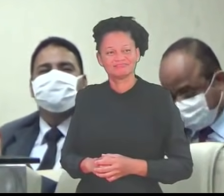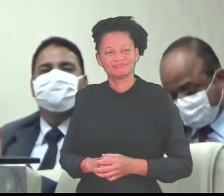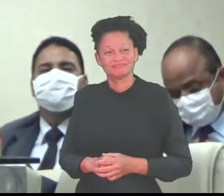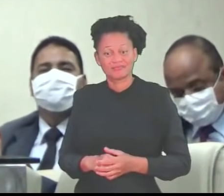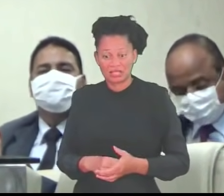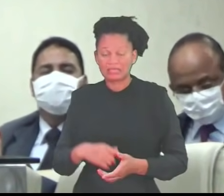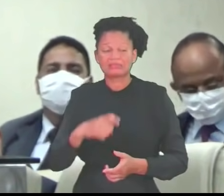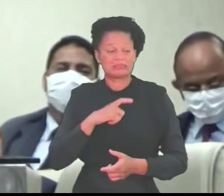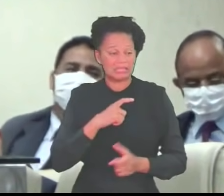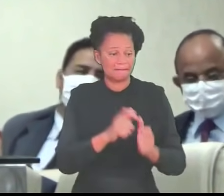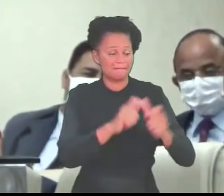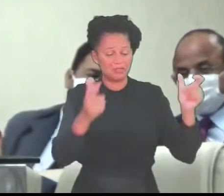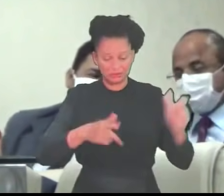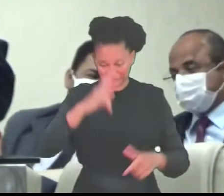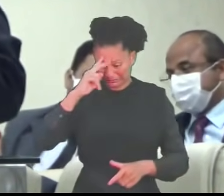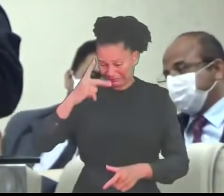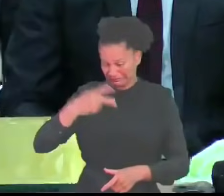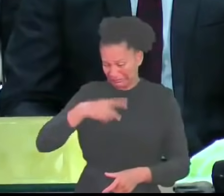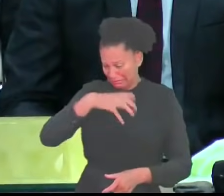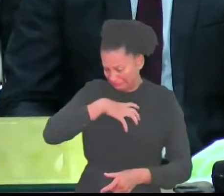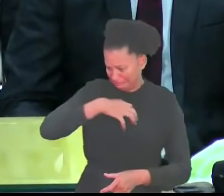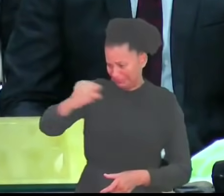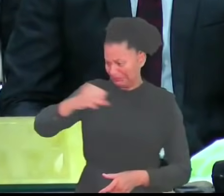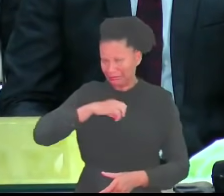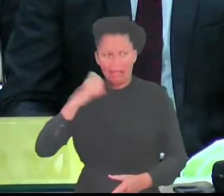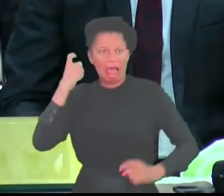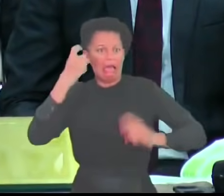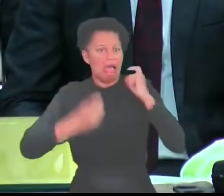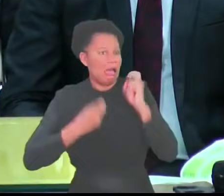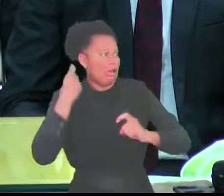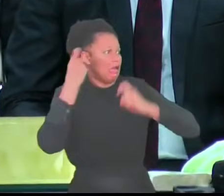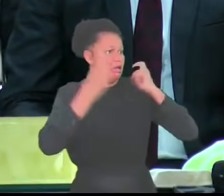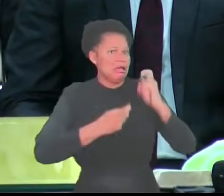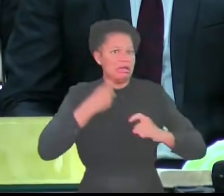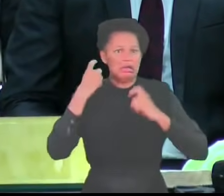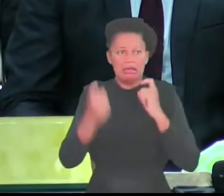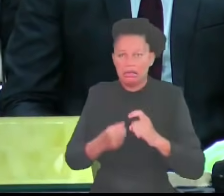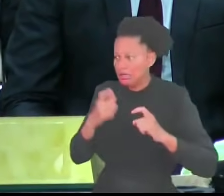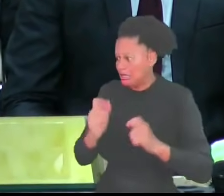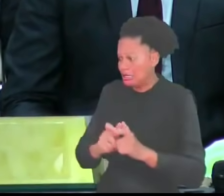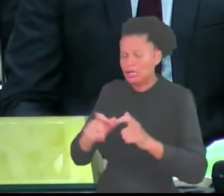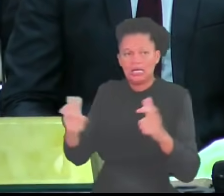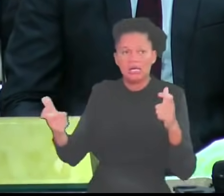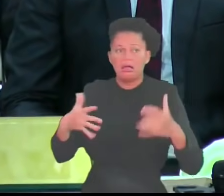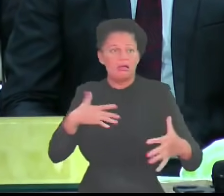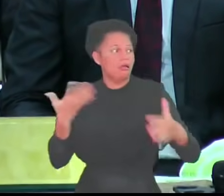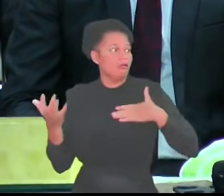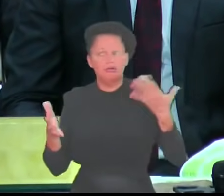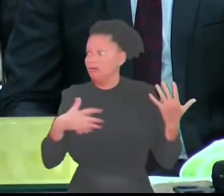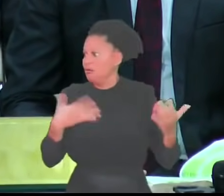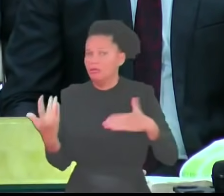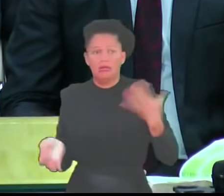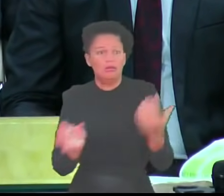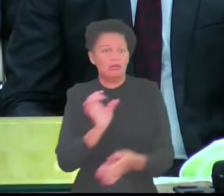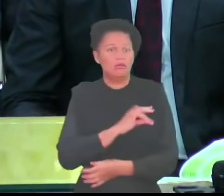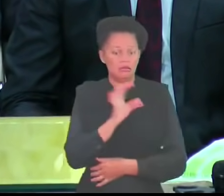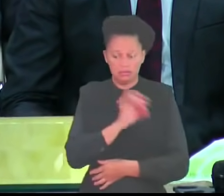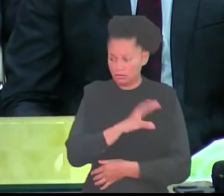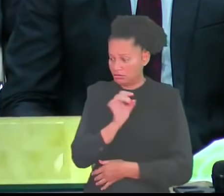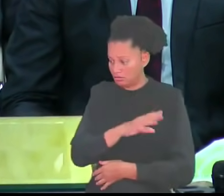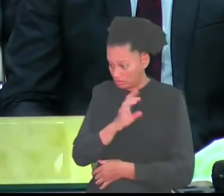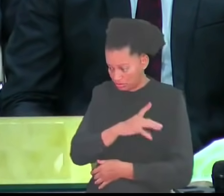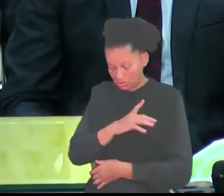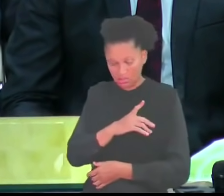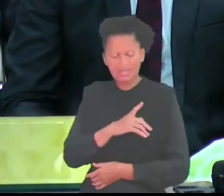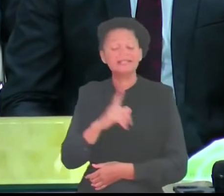Enquanto muitos estão se suicidando, enquanto muitos estão desesperados, enquanto muitos estão assombrados e temerosos, ainda